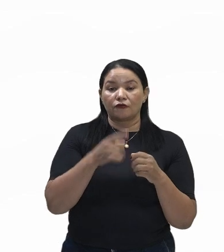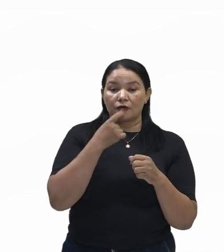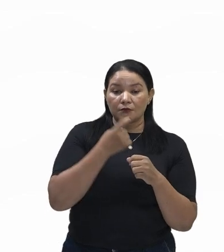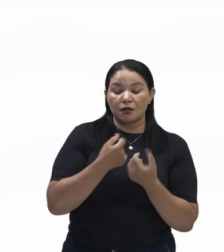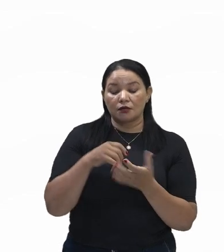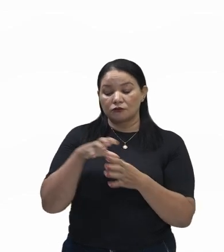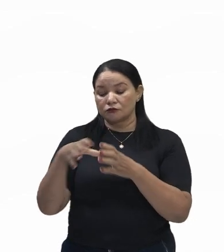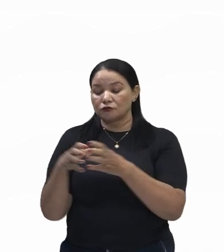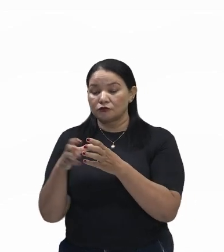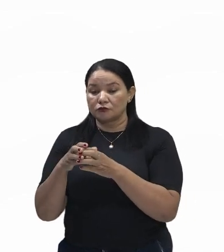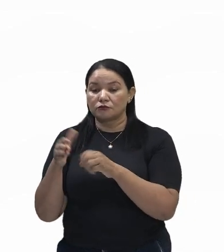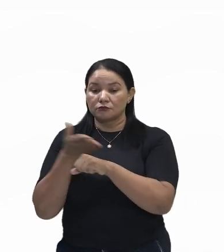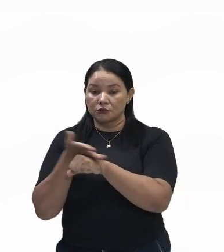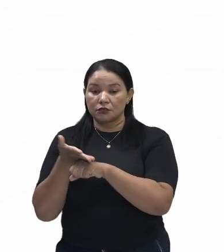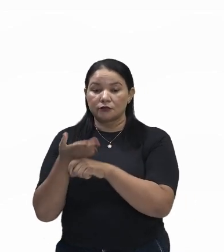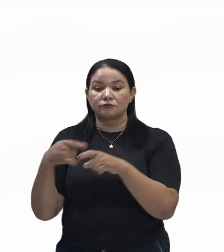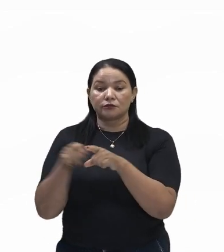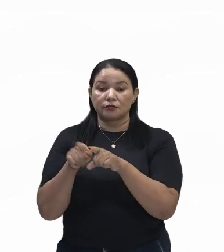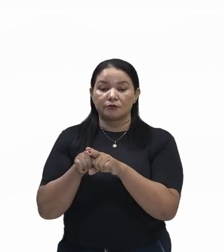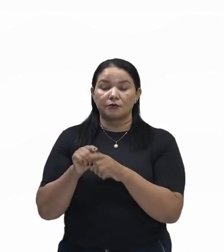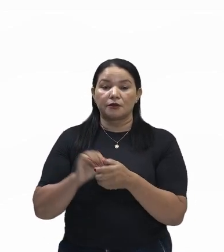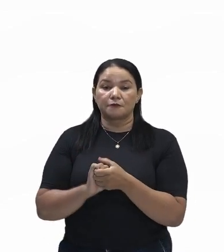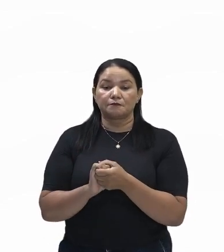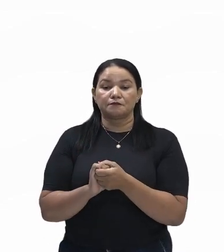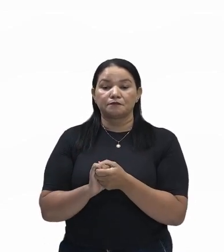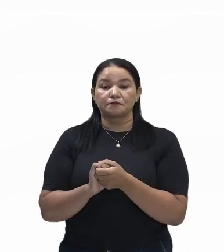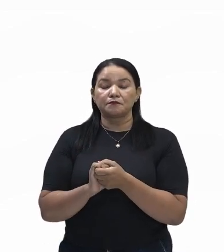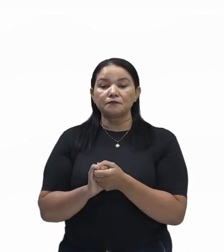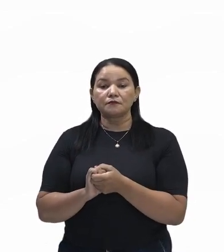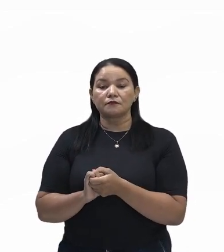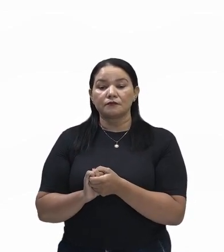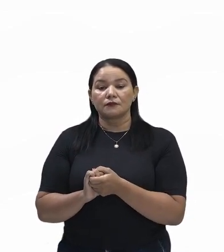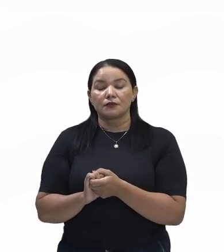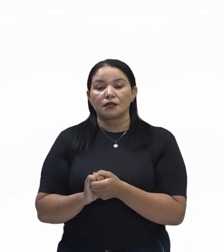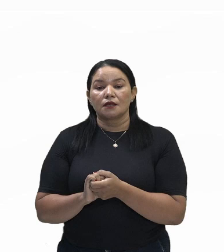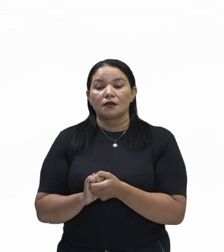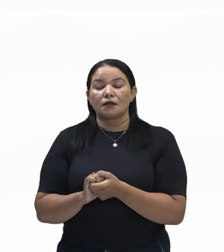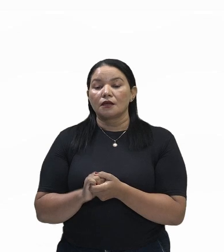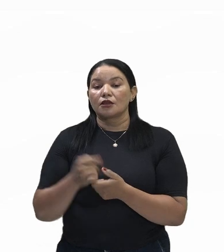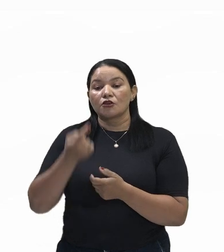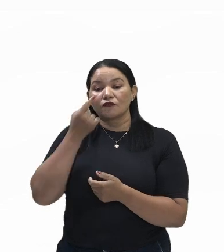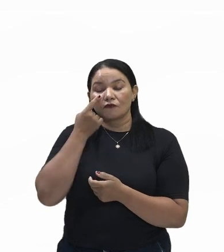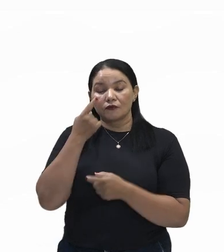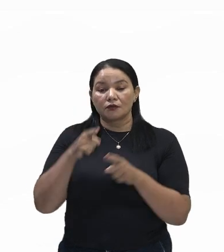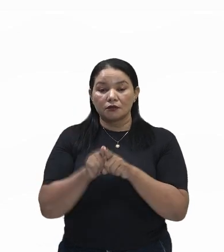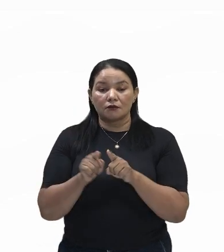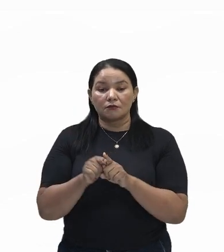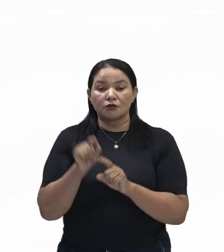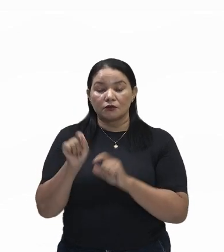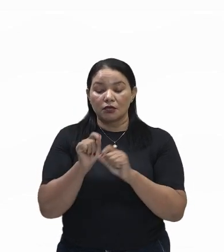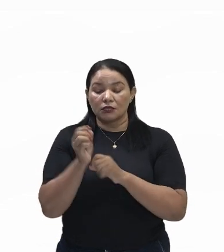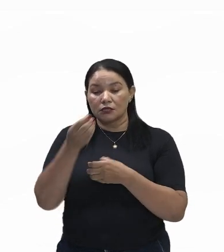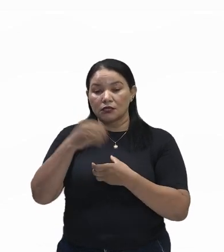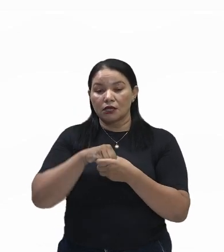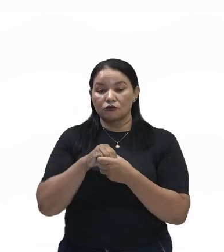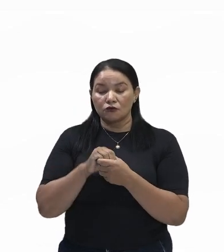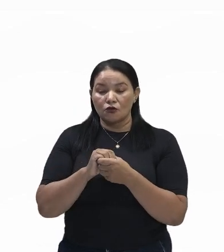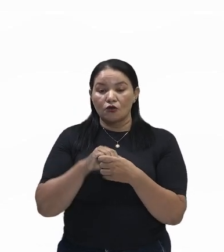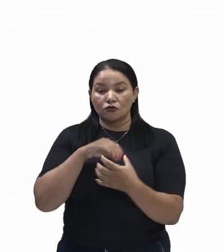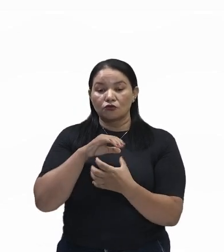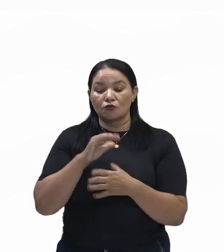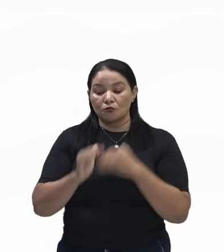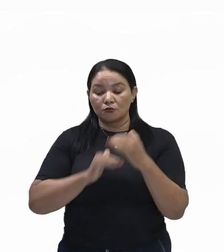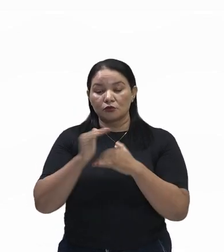forças anti-bolcheviques, que eram os brancos. E a gente observa que dentro desse processo